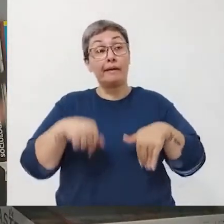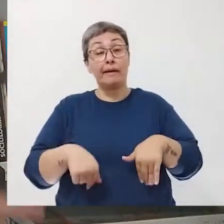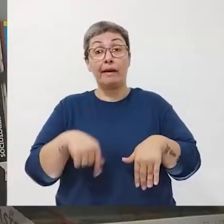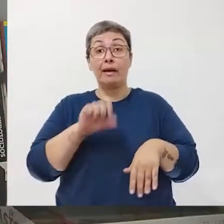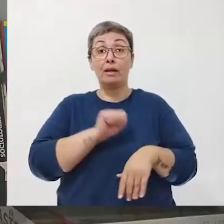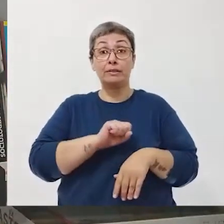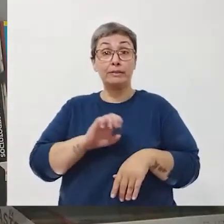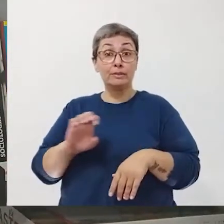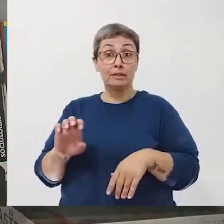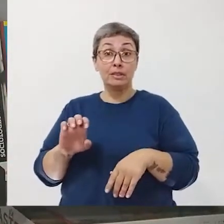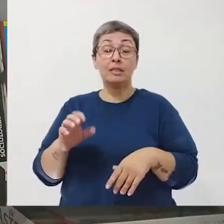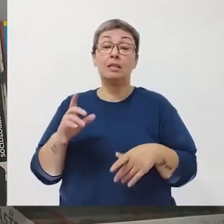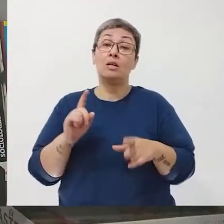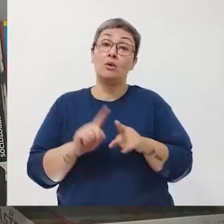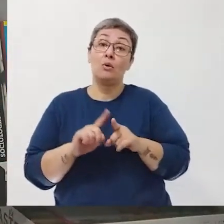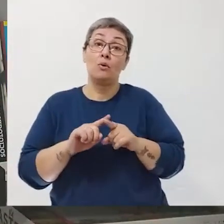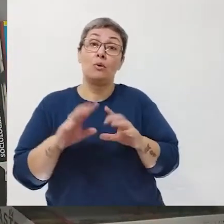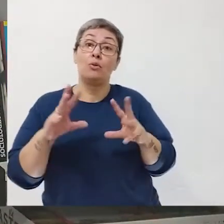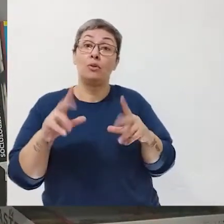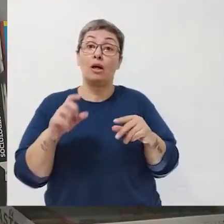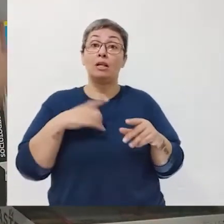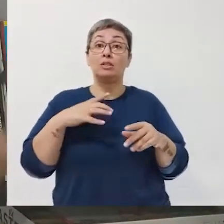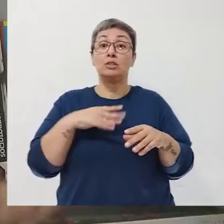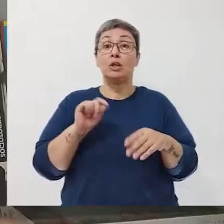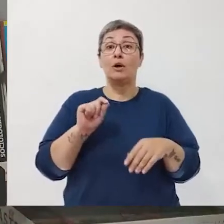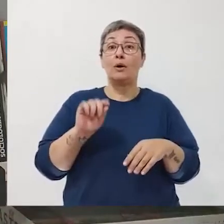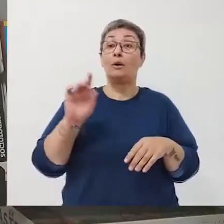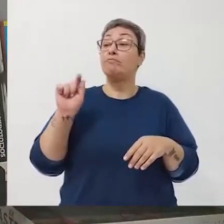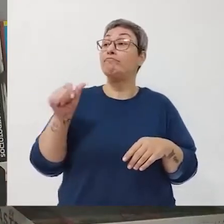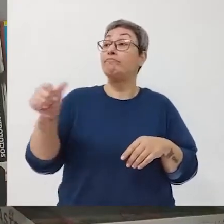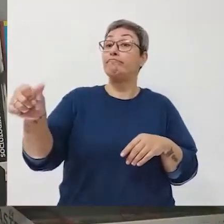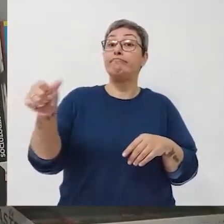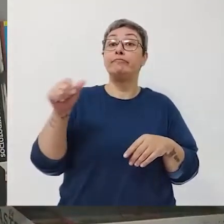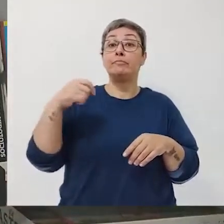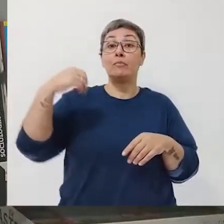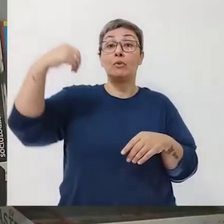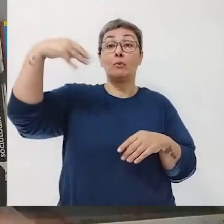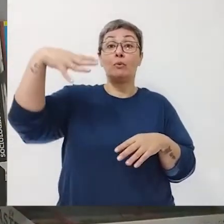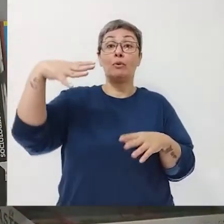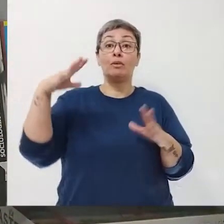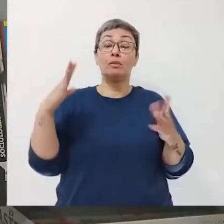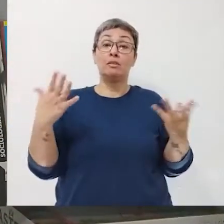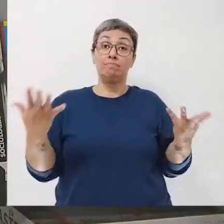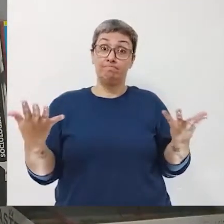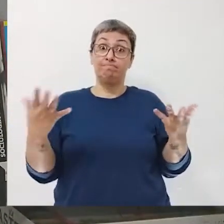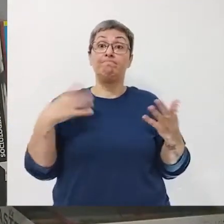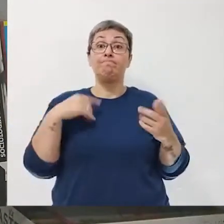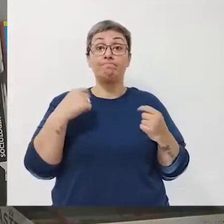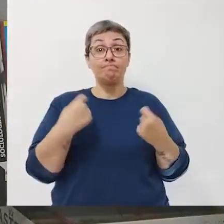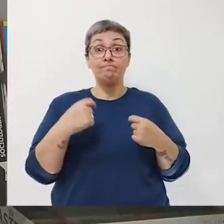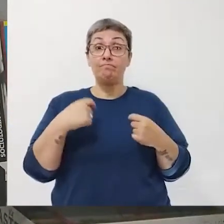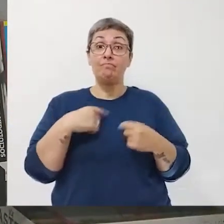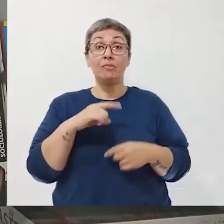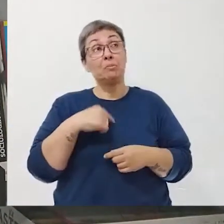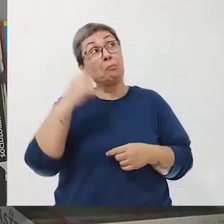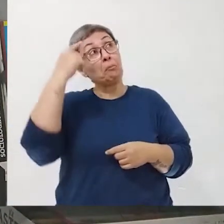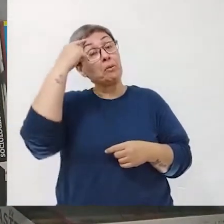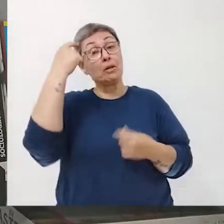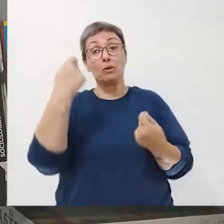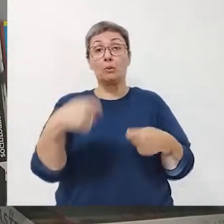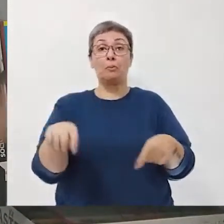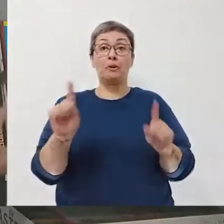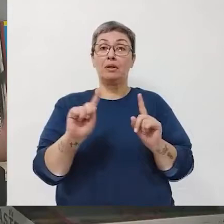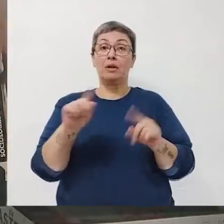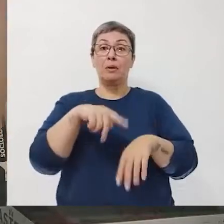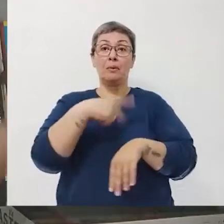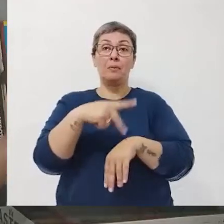região sudeste, onde é só colocar a mão aí no interruptor e acender a luz, que a gente não deve pensar no